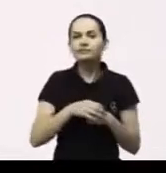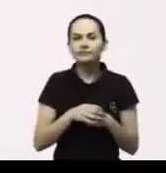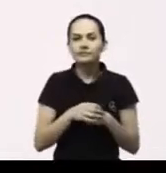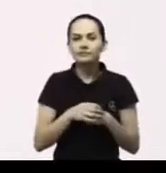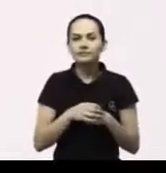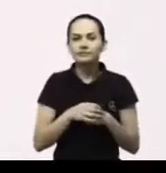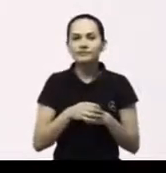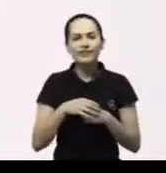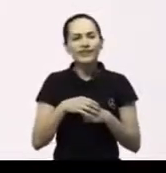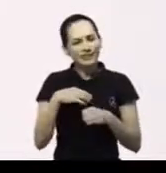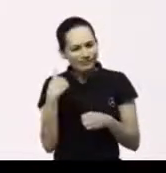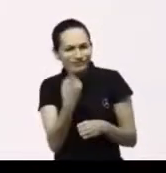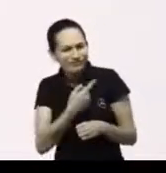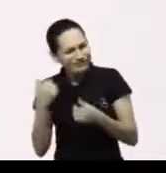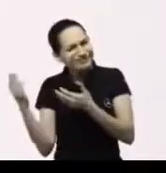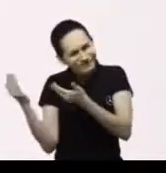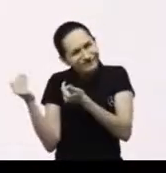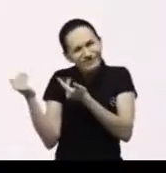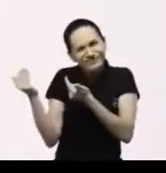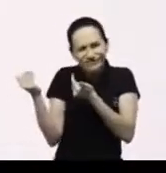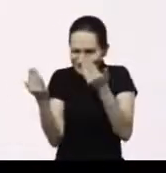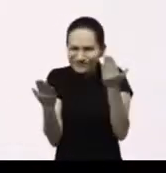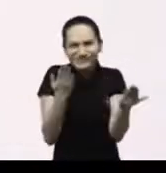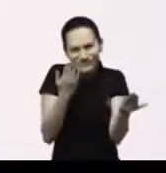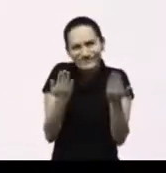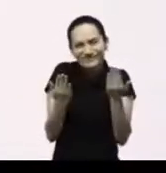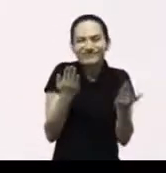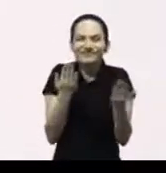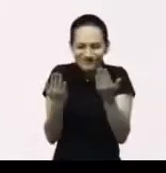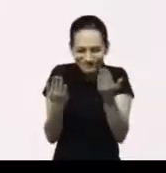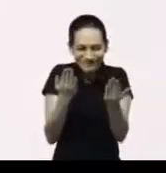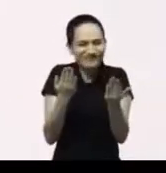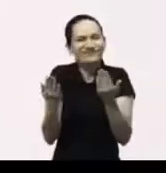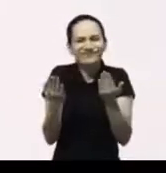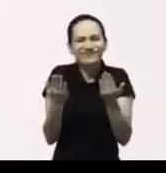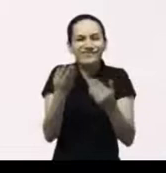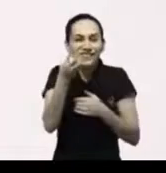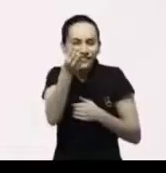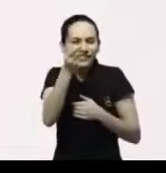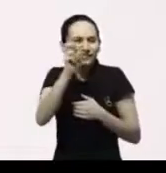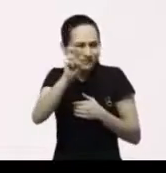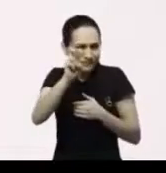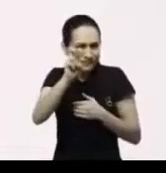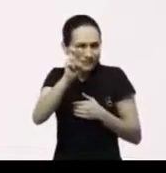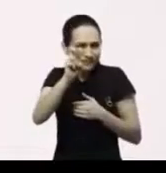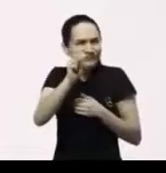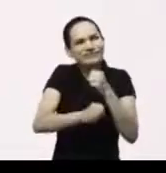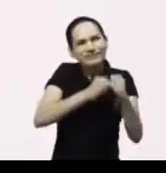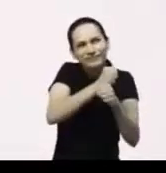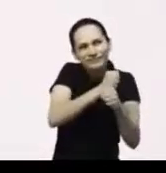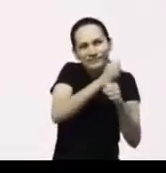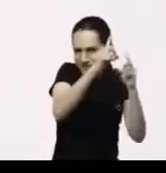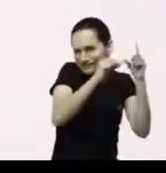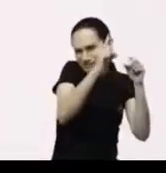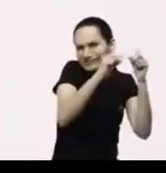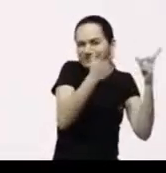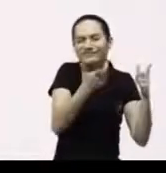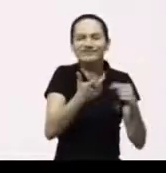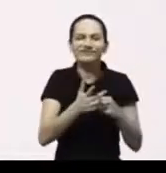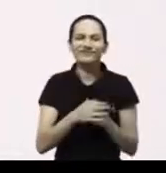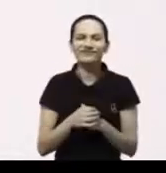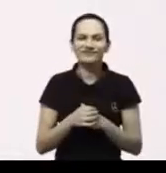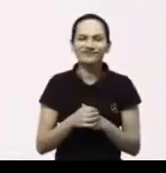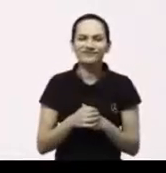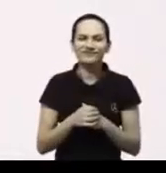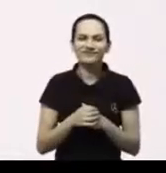somos bem mais e jovens comparando com 65 da mercedes-benz